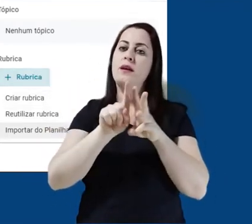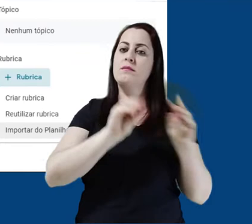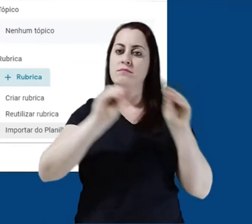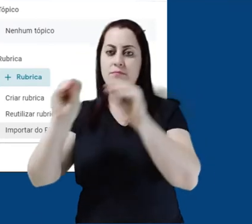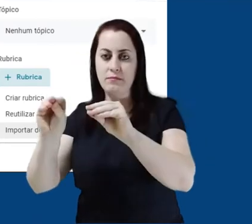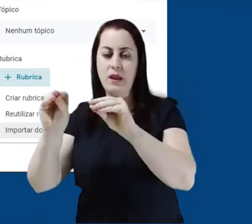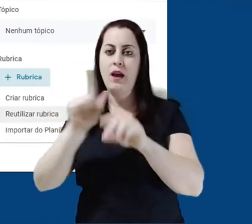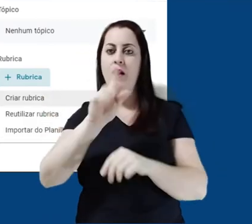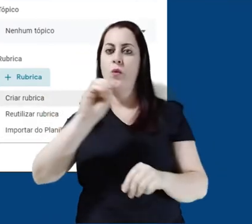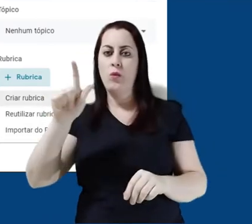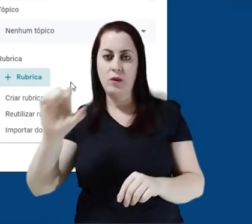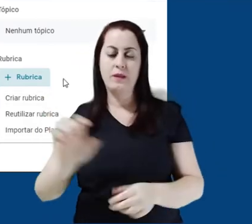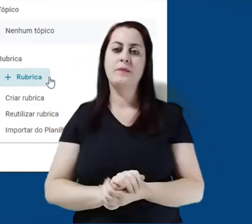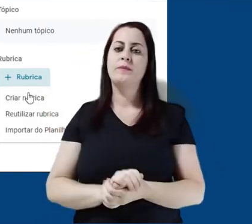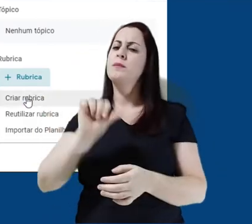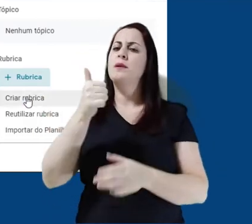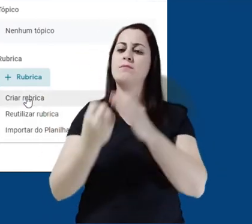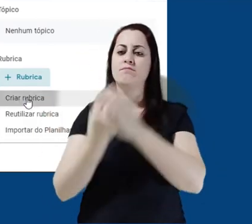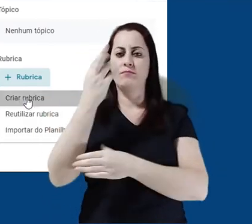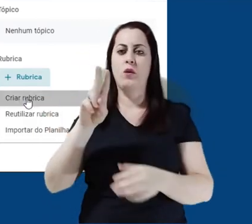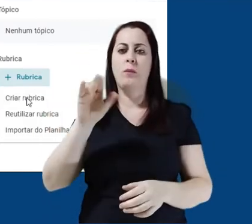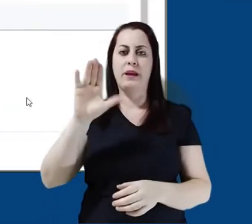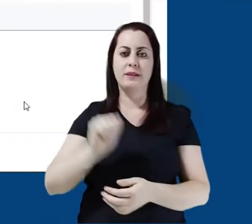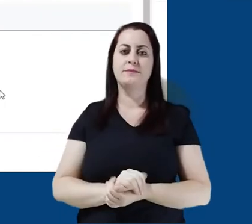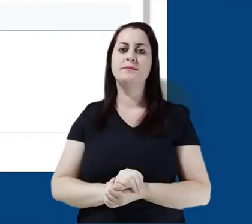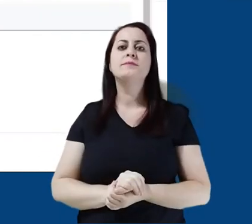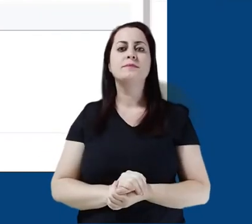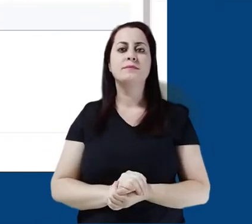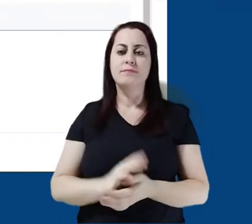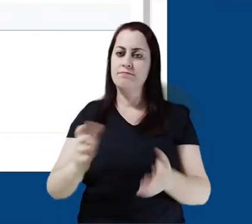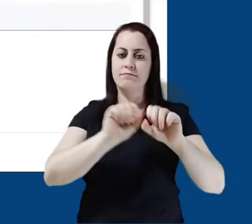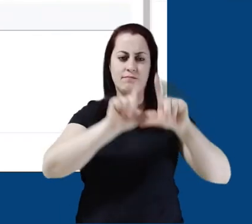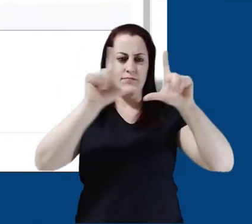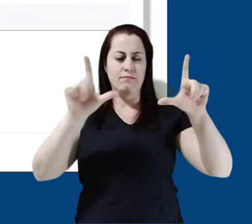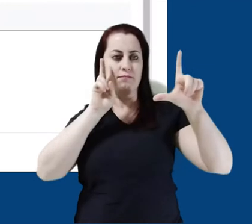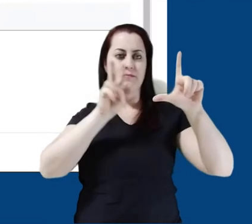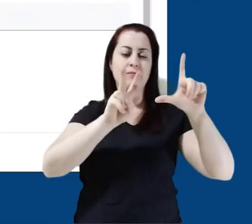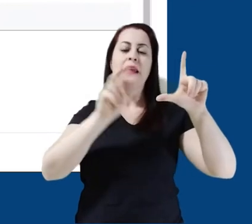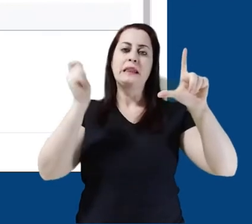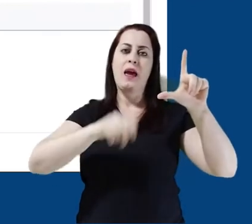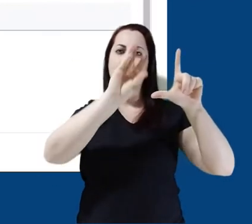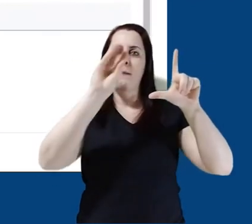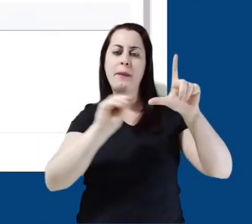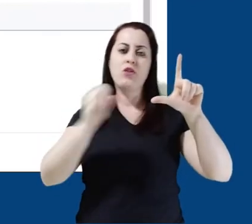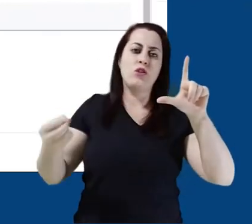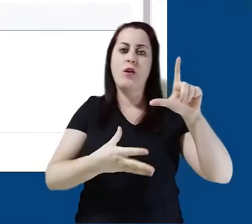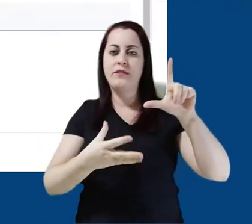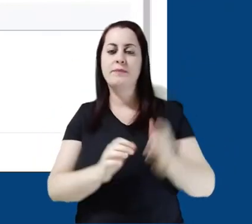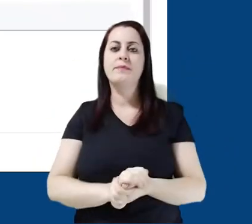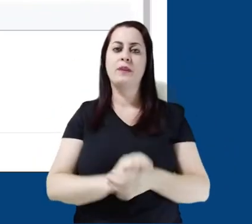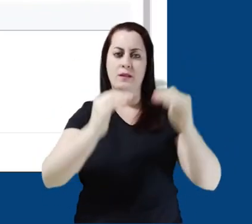importado planilhas Google vamos primeiro criar uma rubrica somos direcionados para uma já né nós podemos configurar nossa nova fábrica